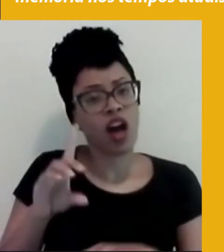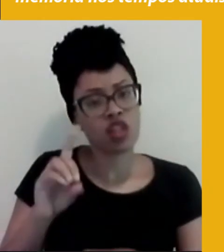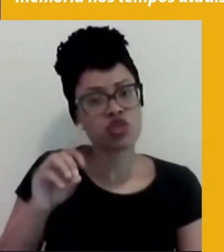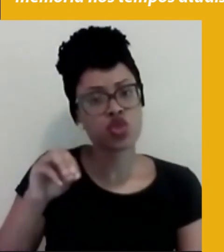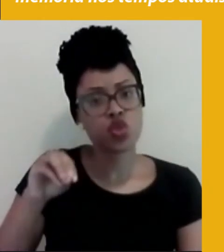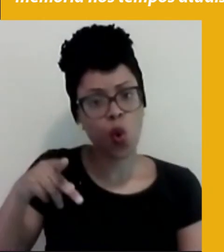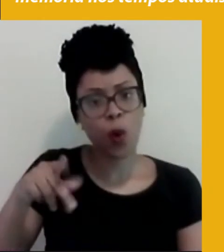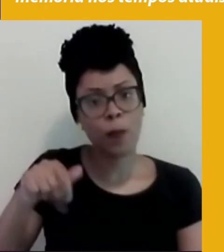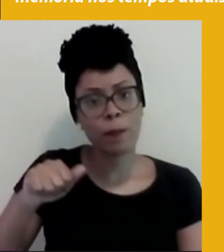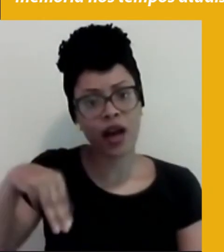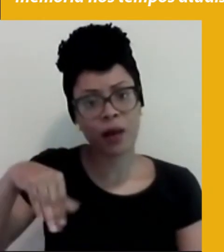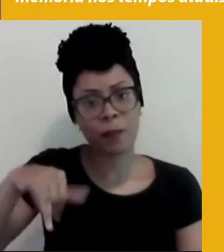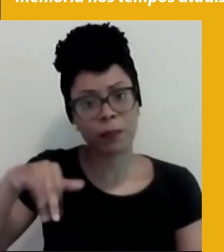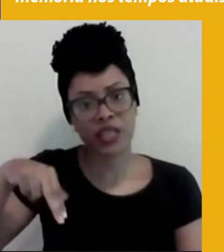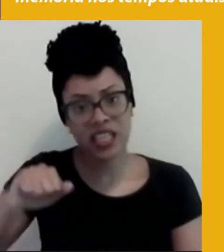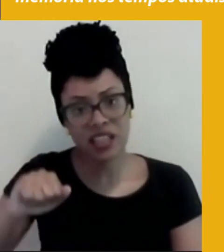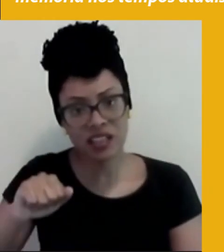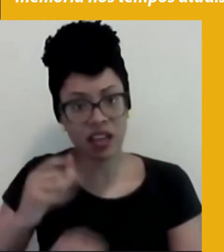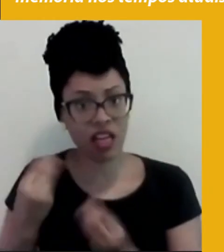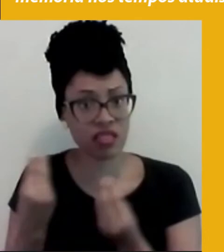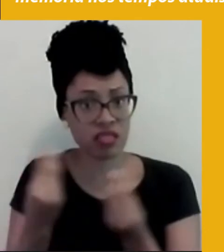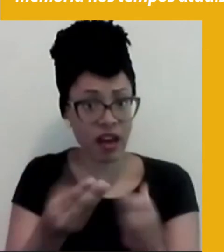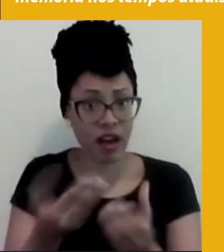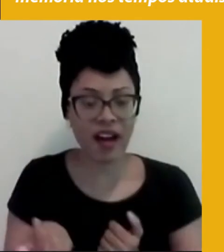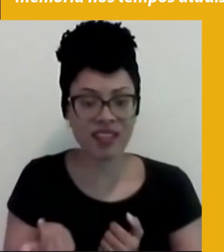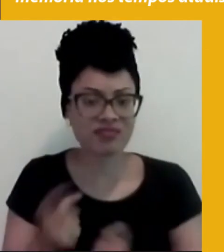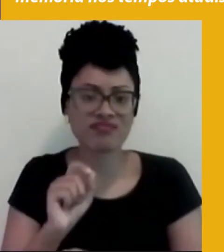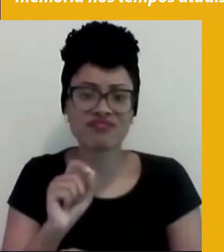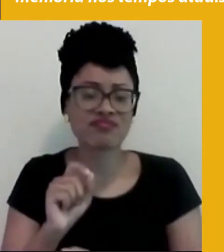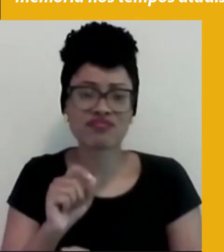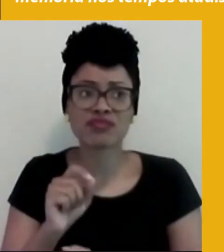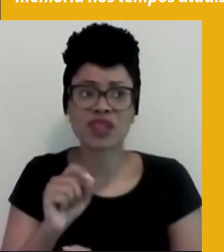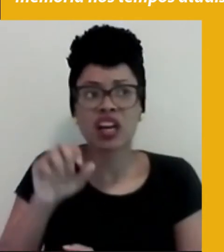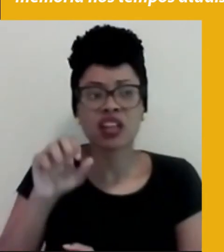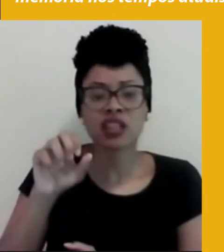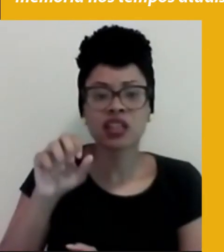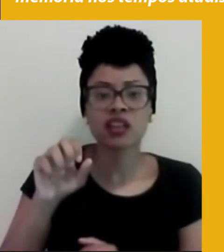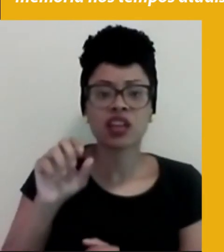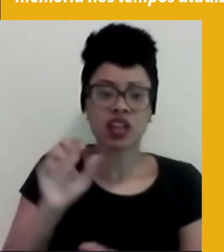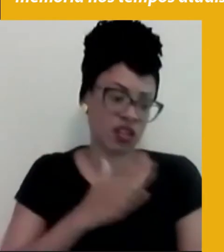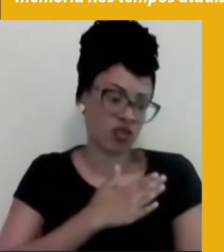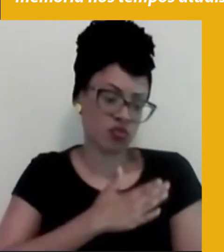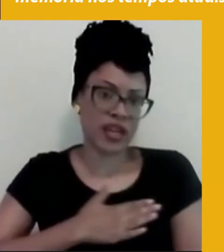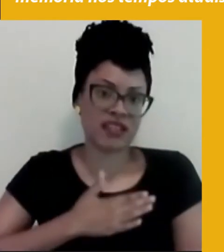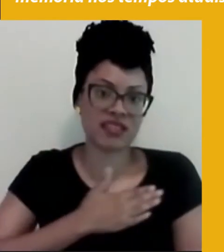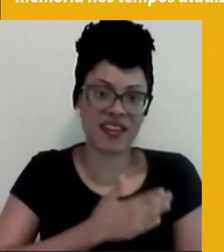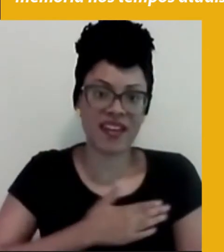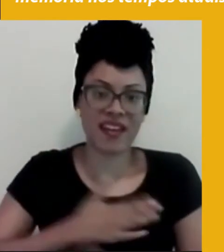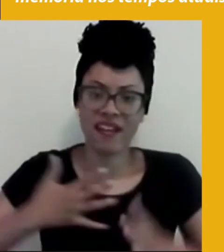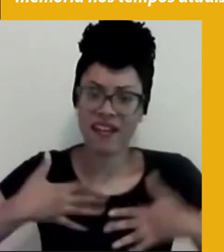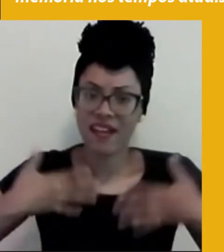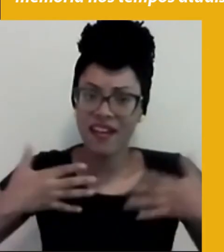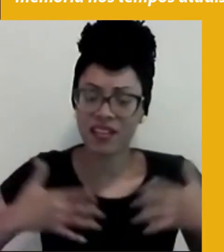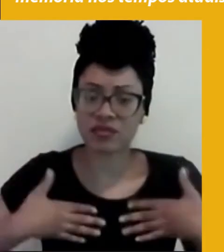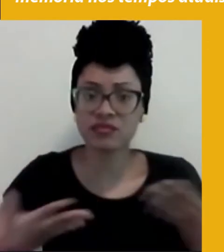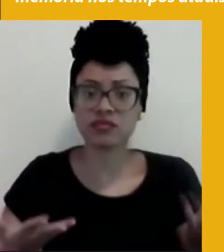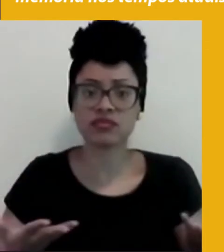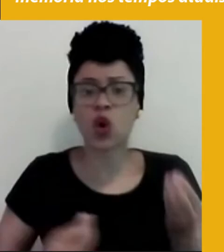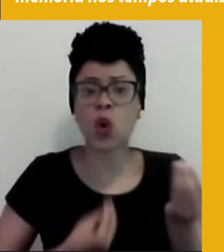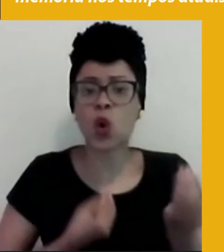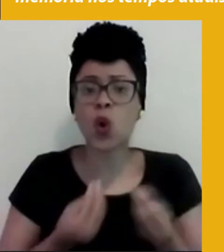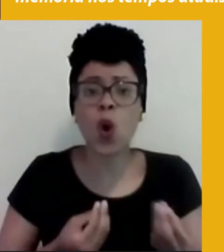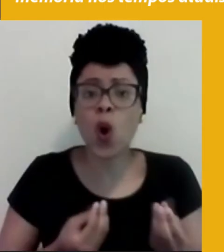o prazer tem a ver com a serotonina. E como é que a gente constrói prazer? A gente constrói prazer de maneiras muito baratas, muito simples, fazendo coisas que